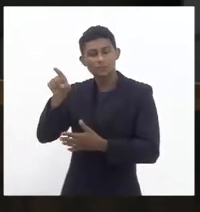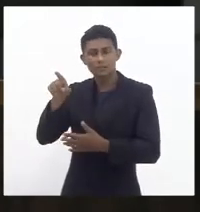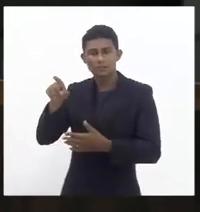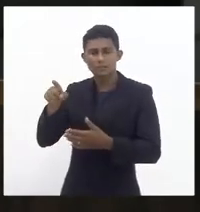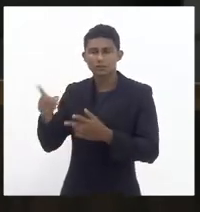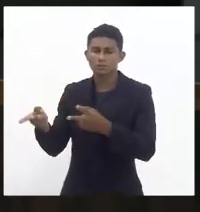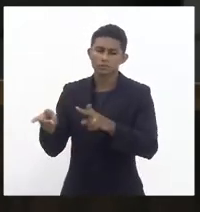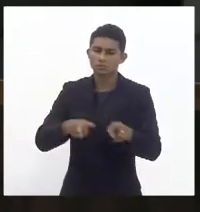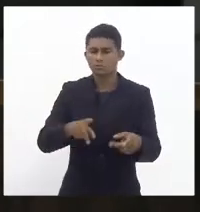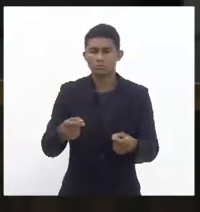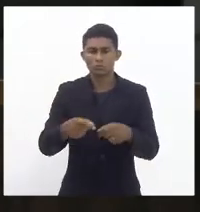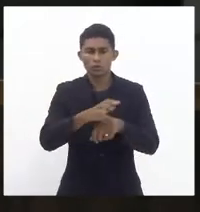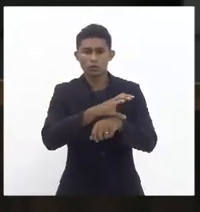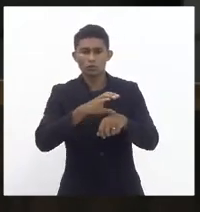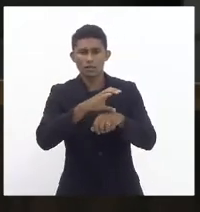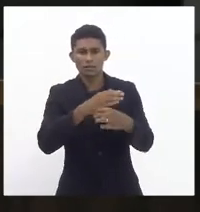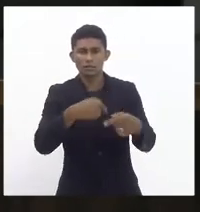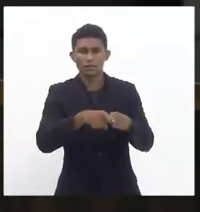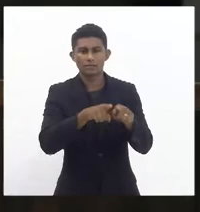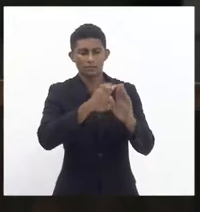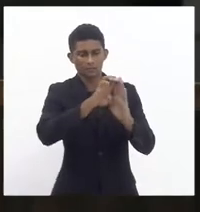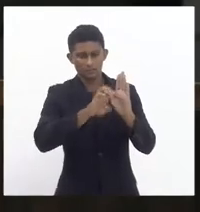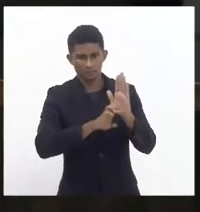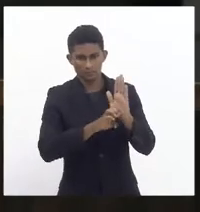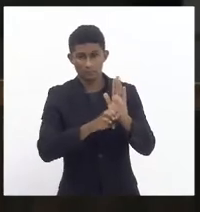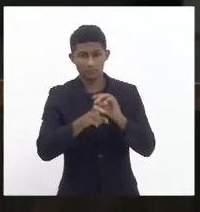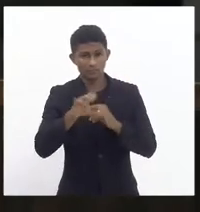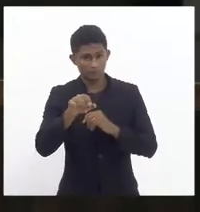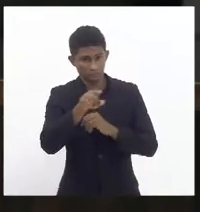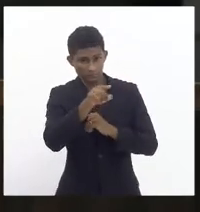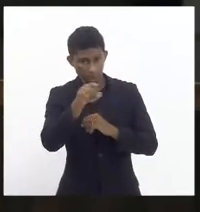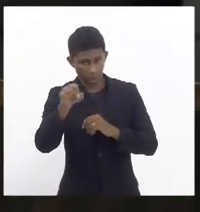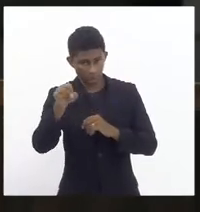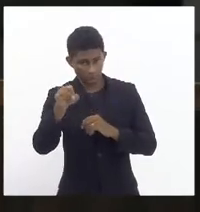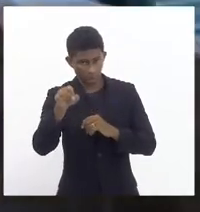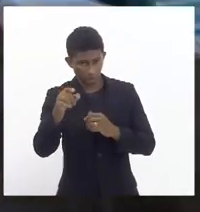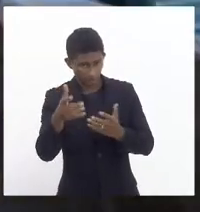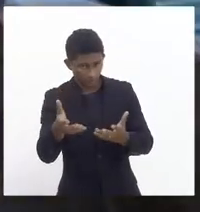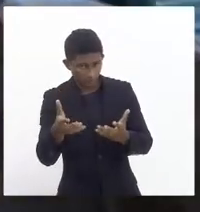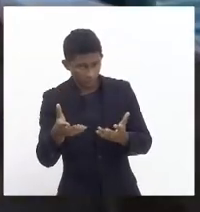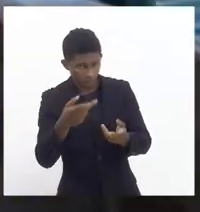pela funcionalidade com emendas se você nem se puder